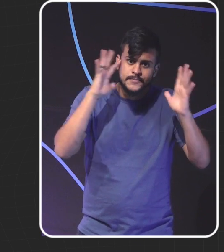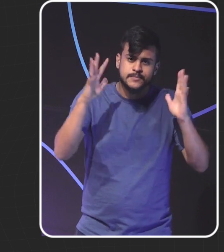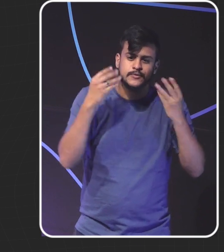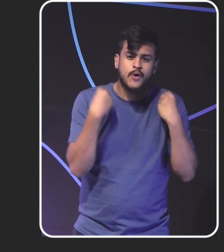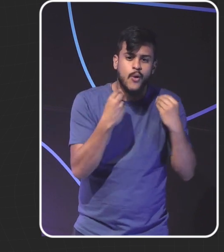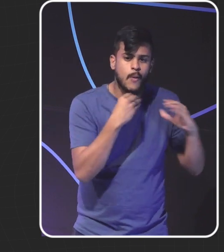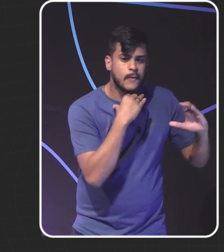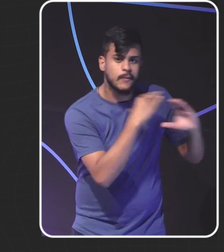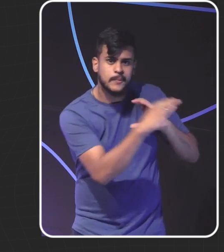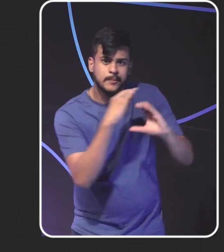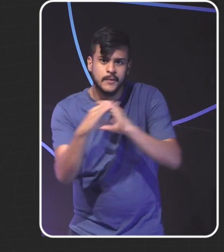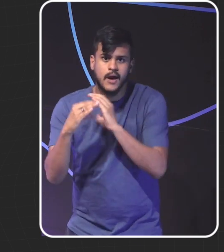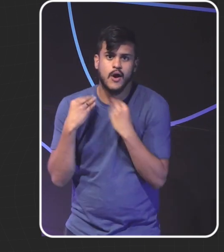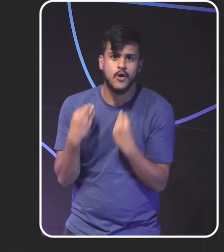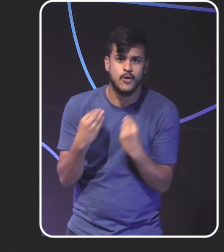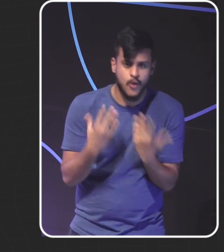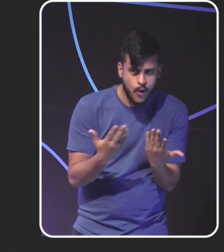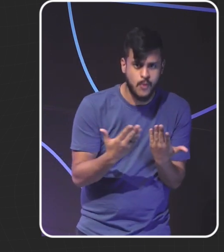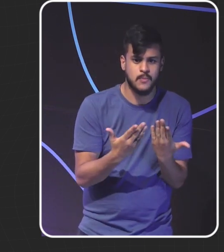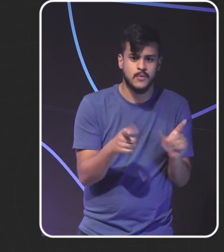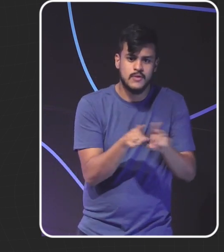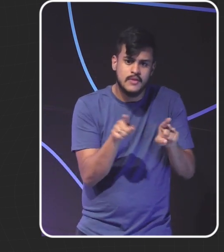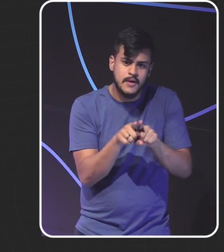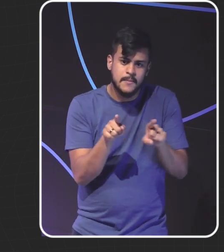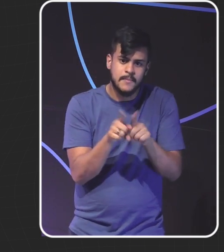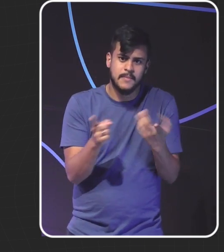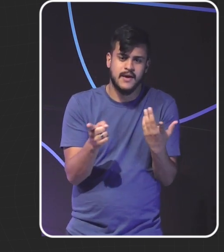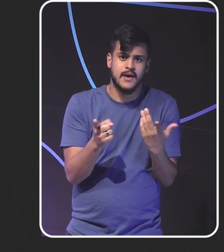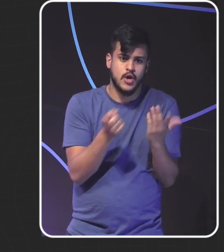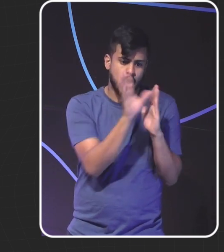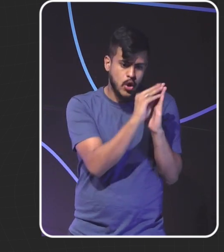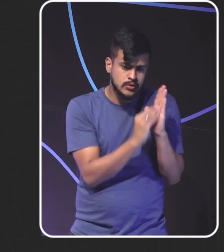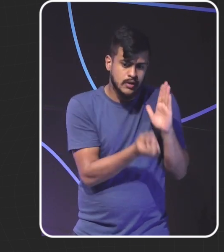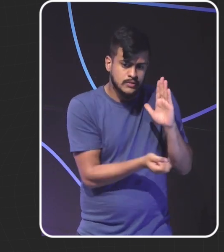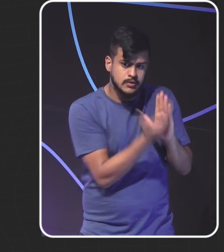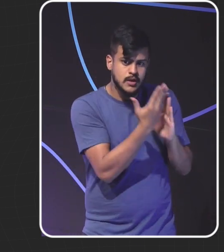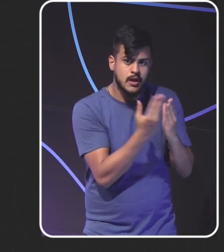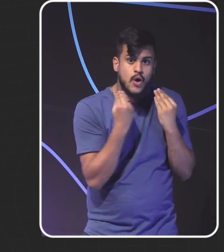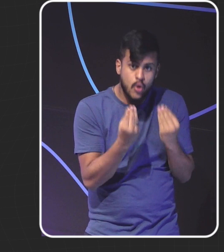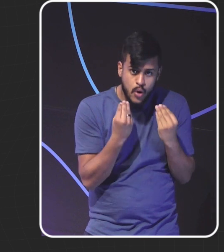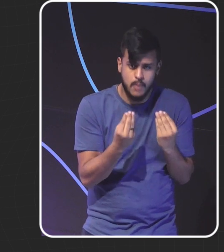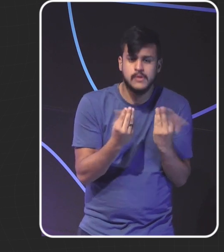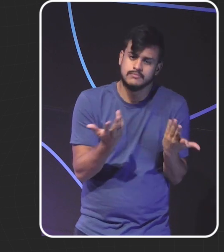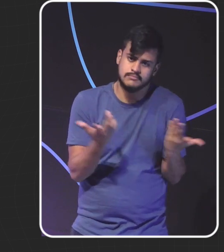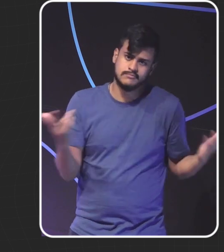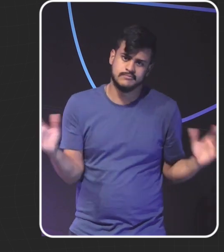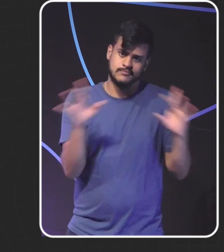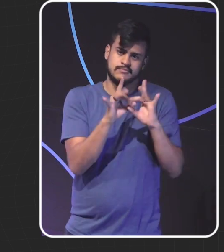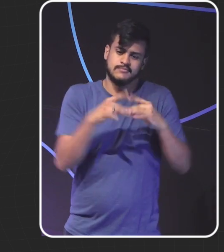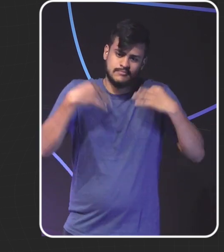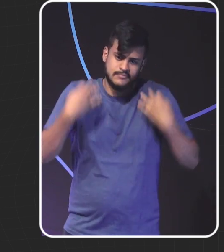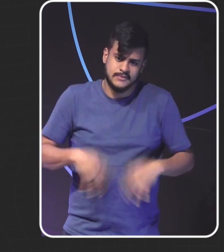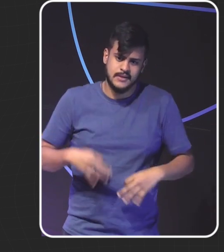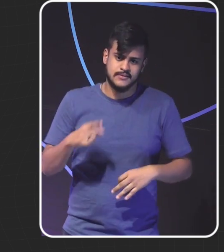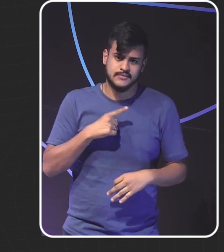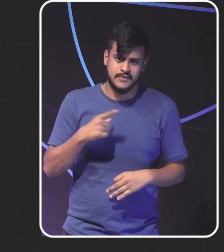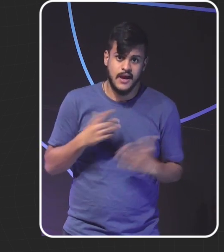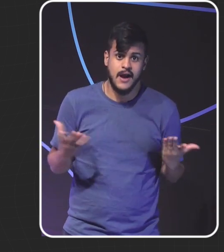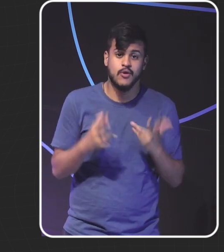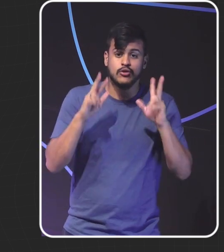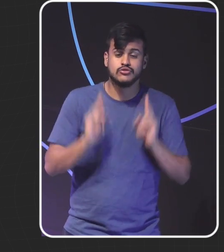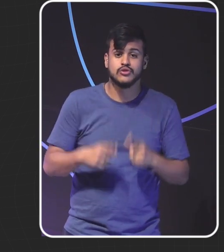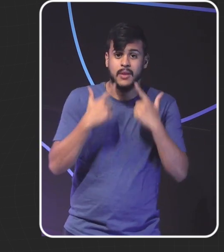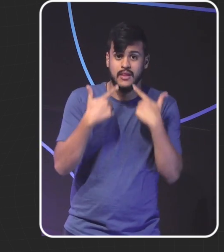a gente produz algum tipo de conteúdo, e elas dominam muito bem esse campo da